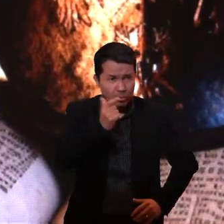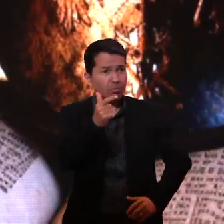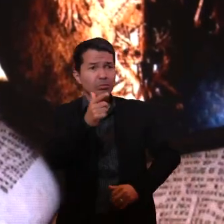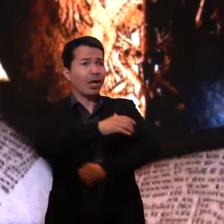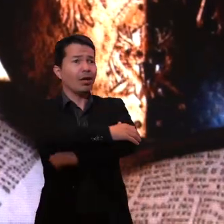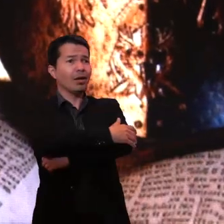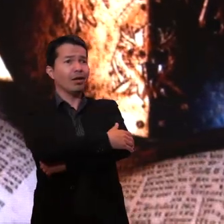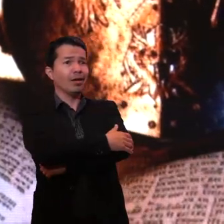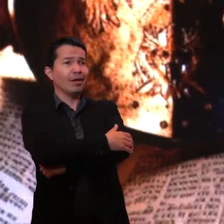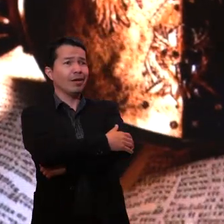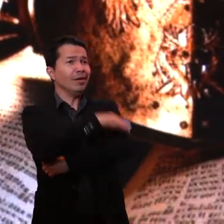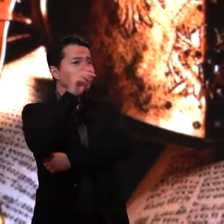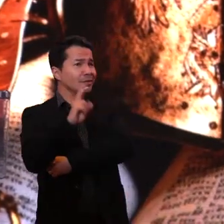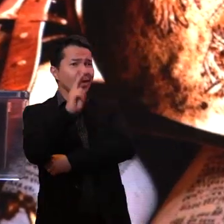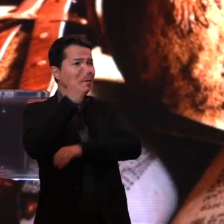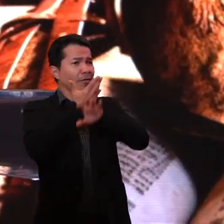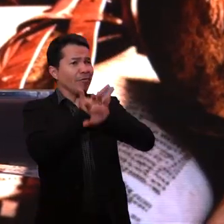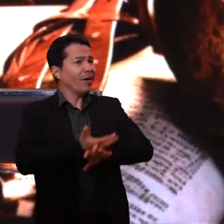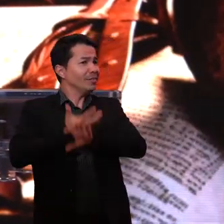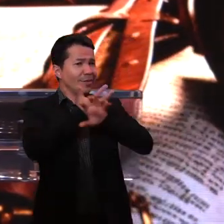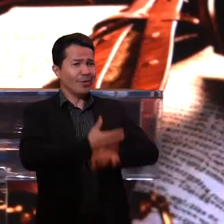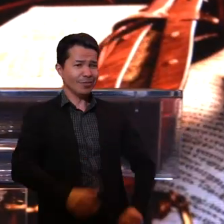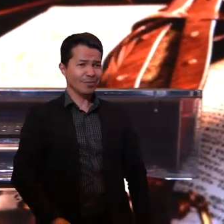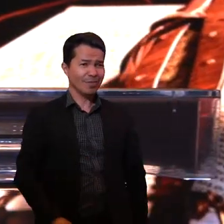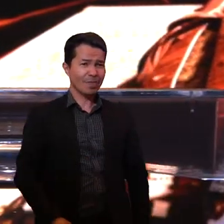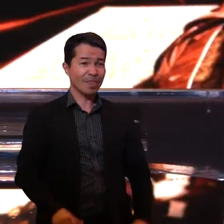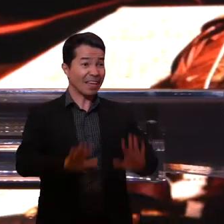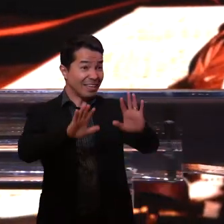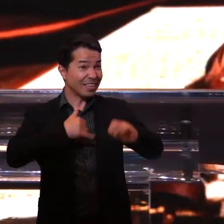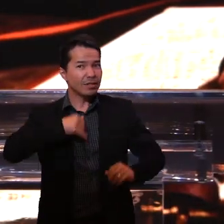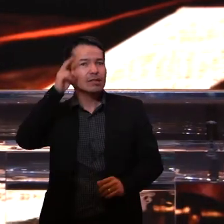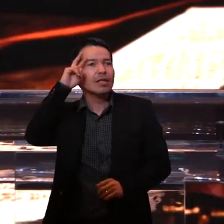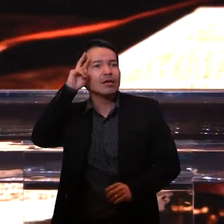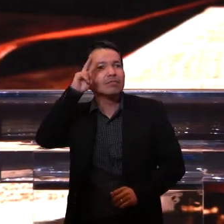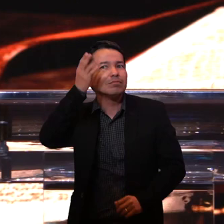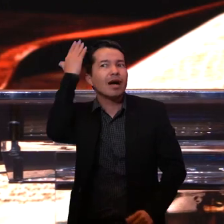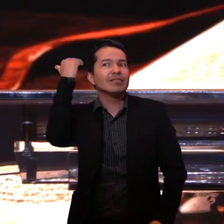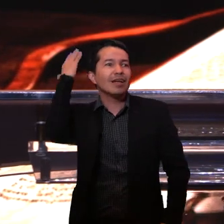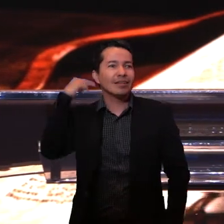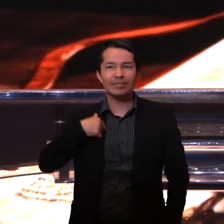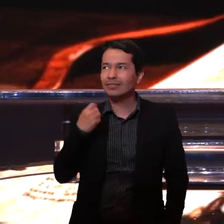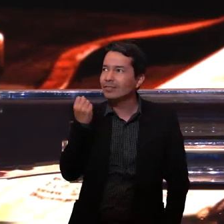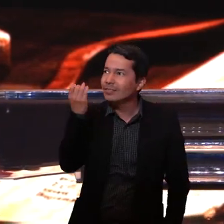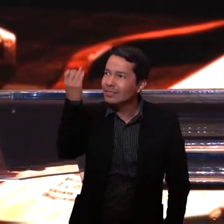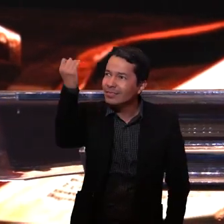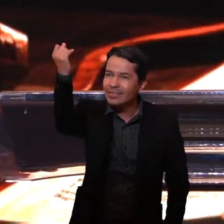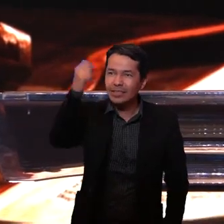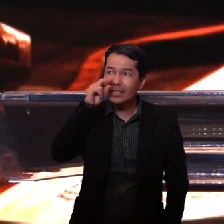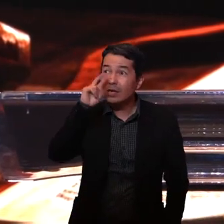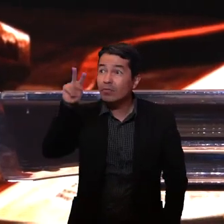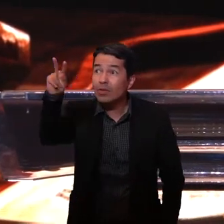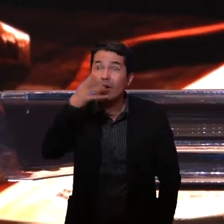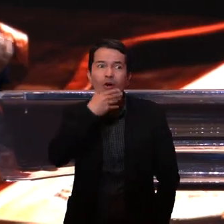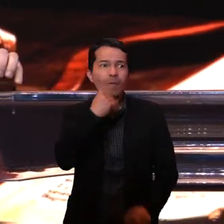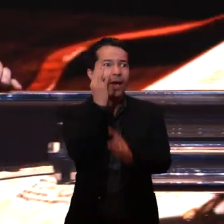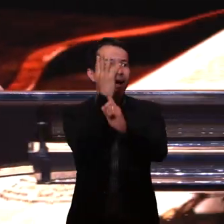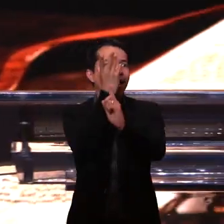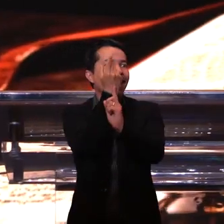um artista, ele fazia bolhas de sabão gigantes, com formatos diferentes. E